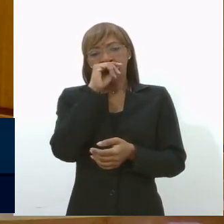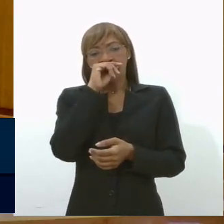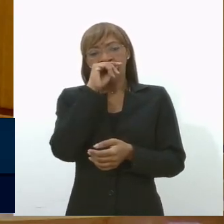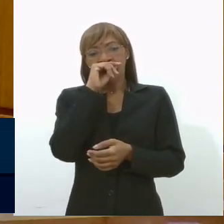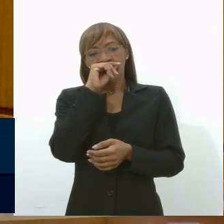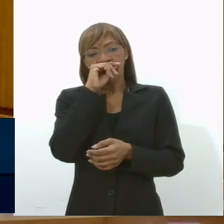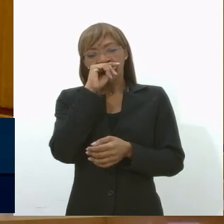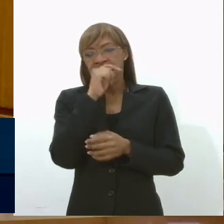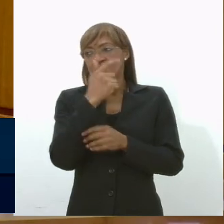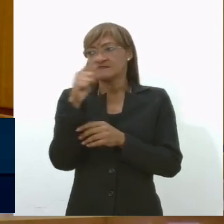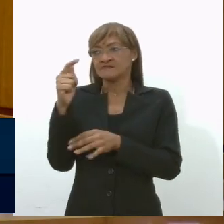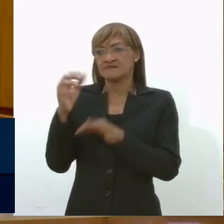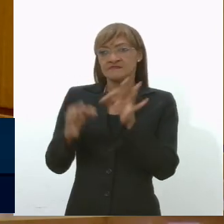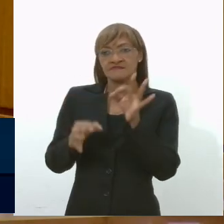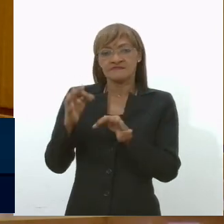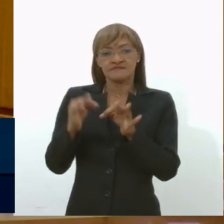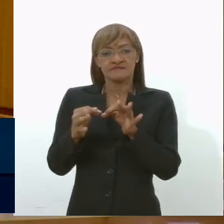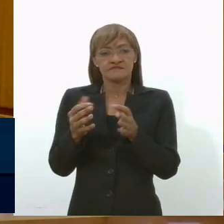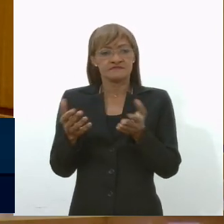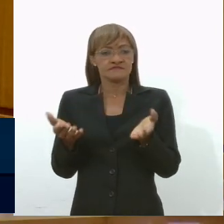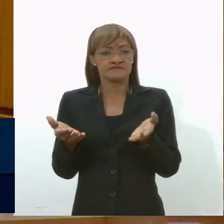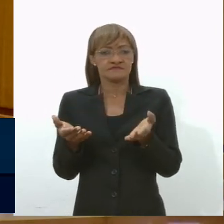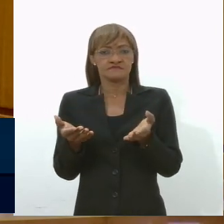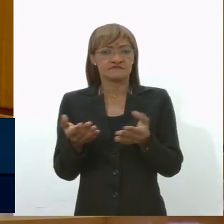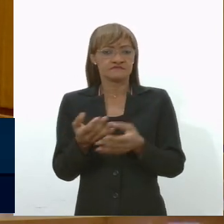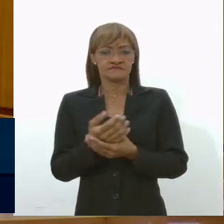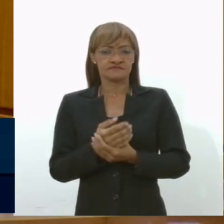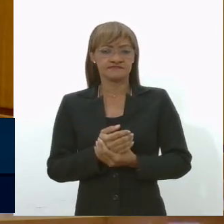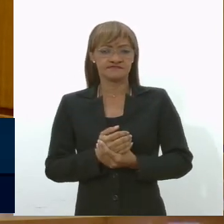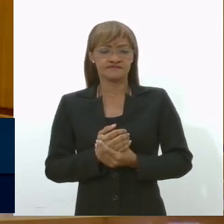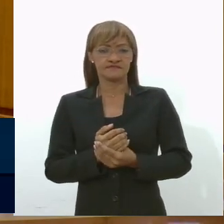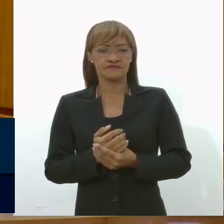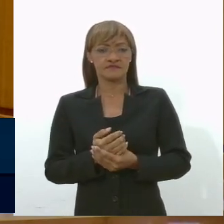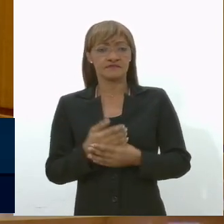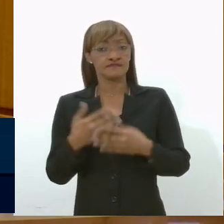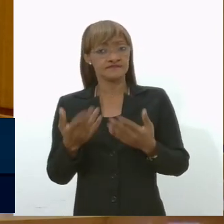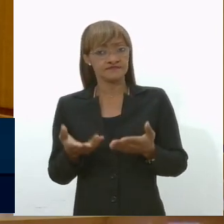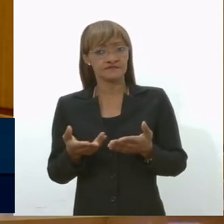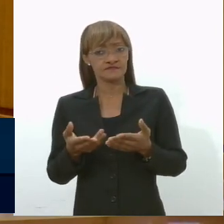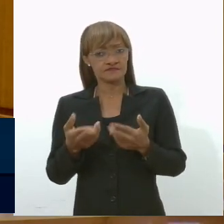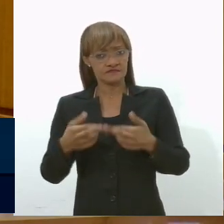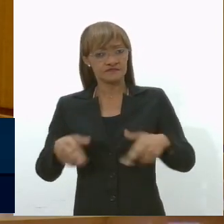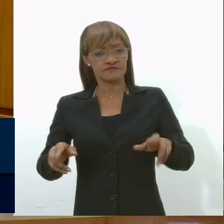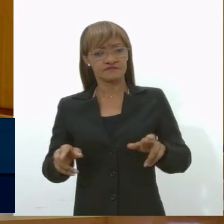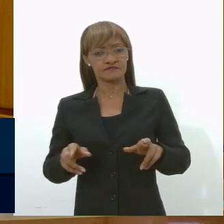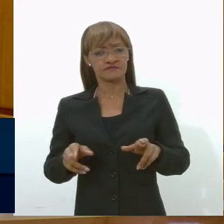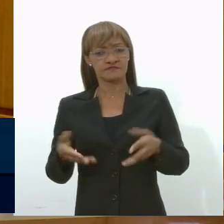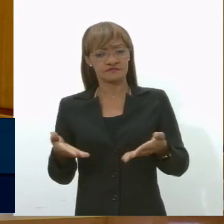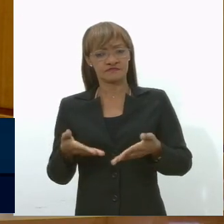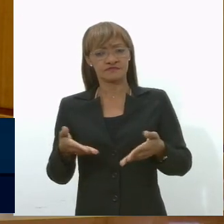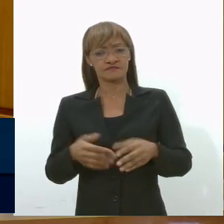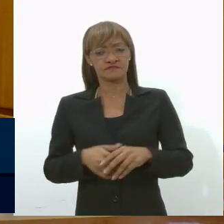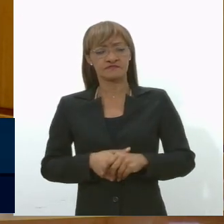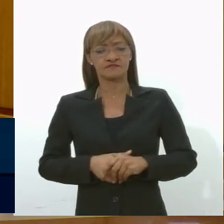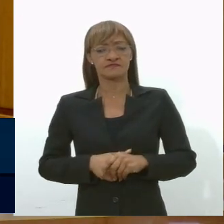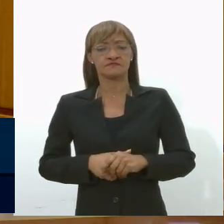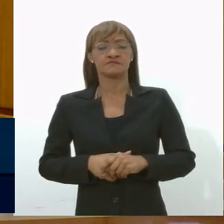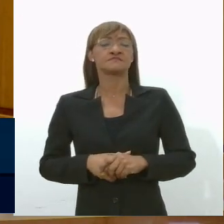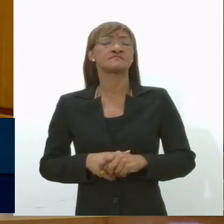tribunais, porque é pacífico. Então, vamos corrigir isso. Vamos deixar